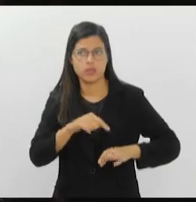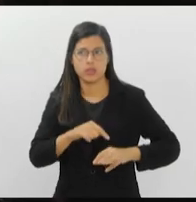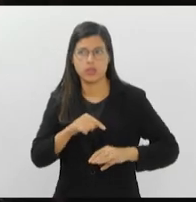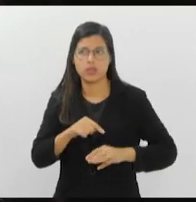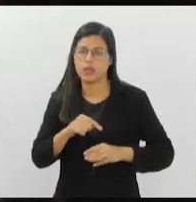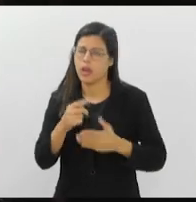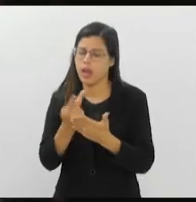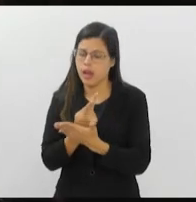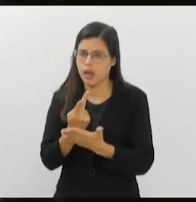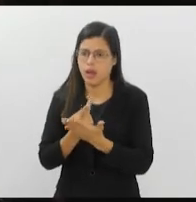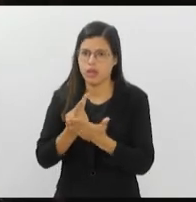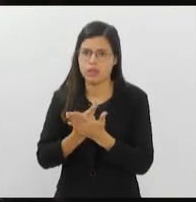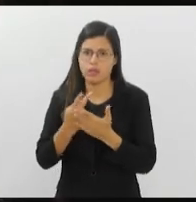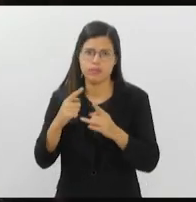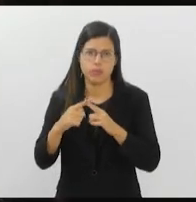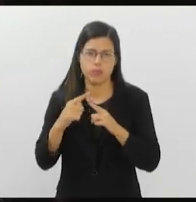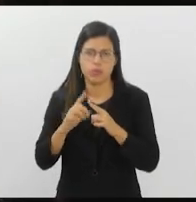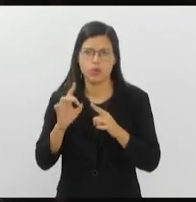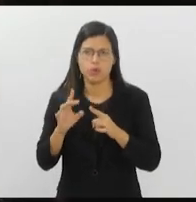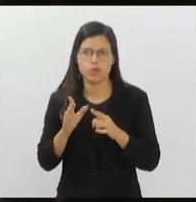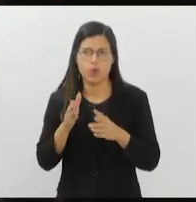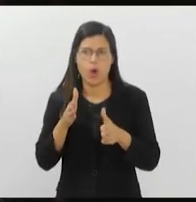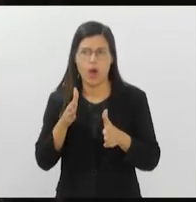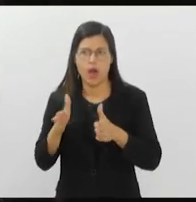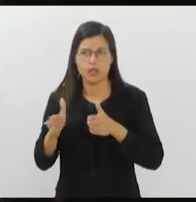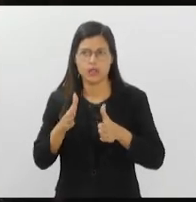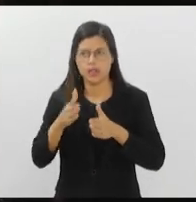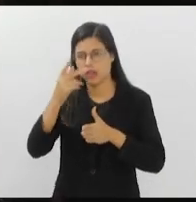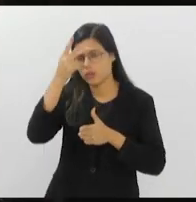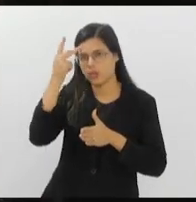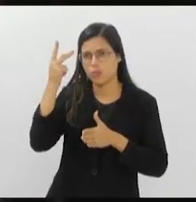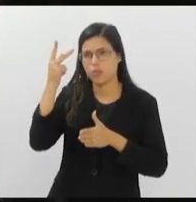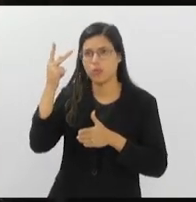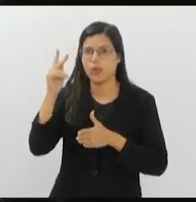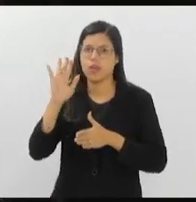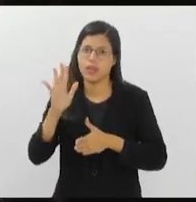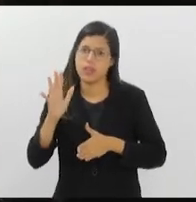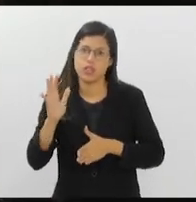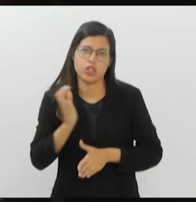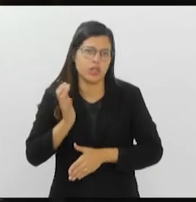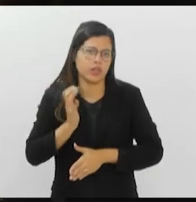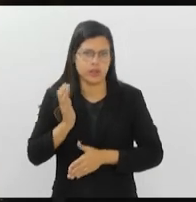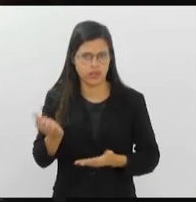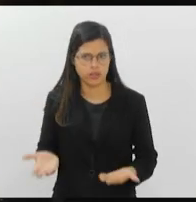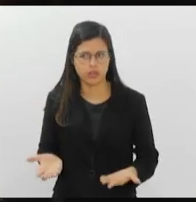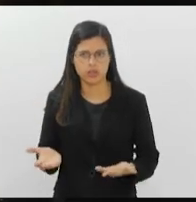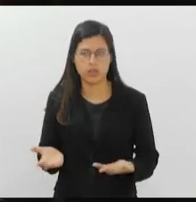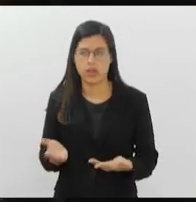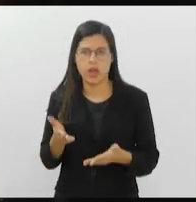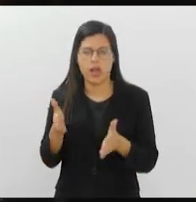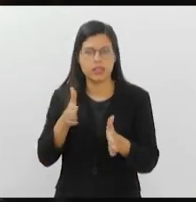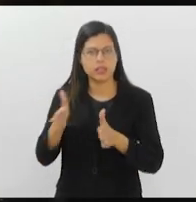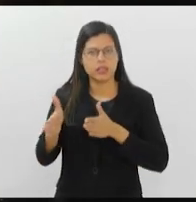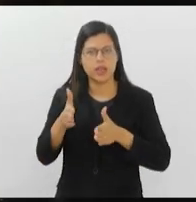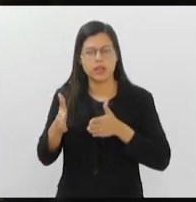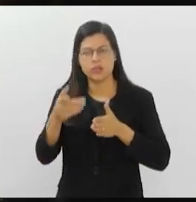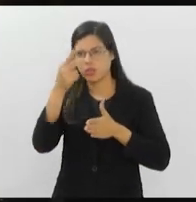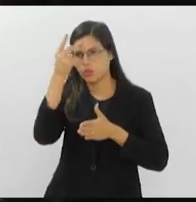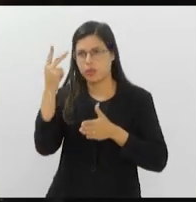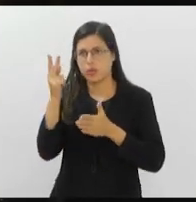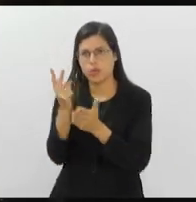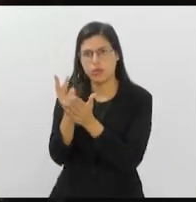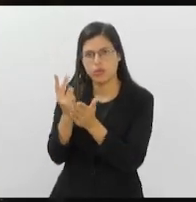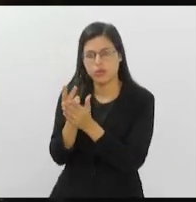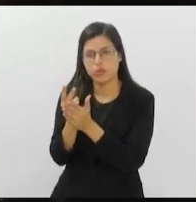inequânime, porque ela só dá acesso aos que mais têm acesso. Ela não dá acesso a essas pessoas que ainda continuam nas